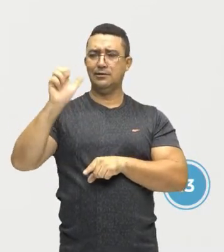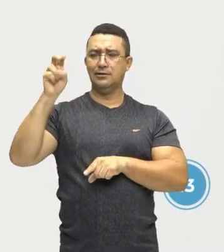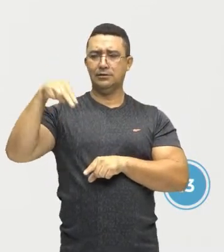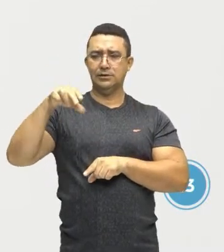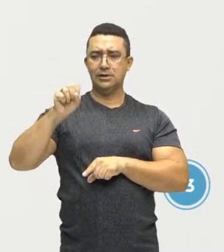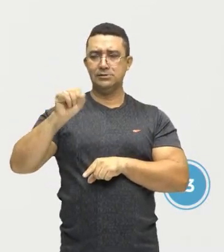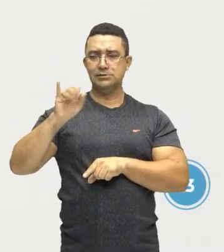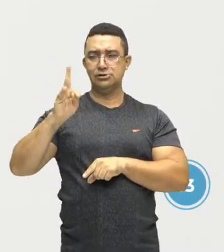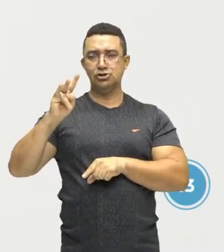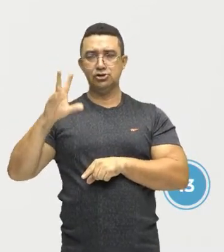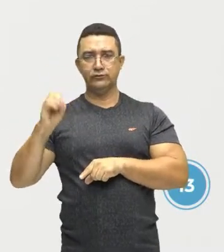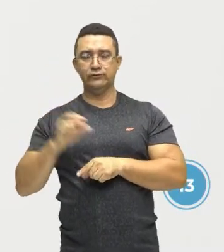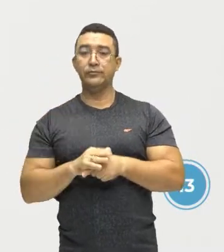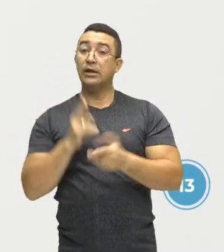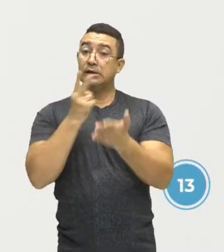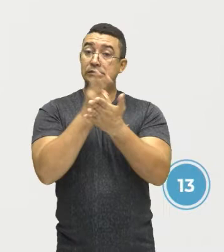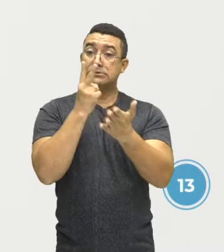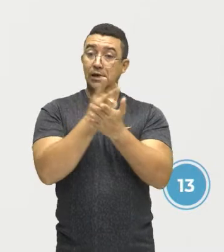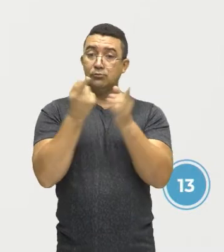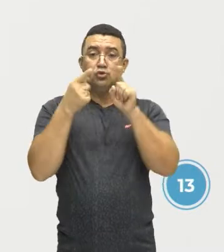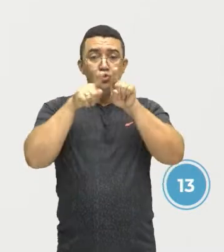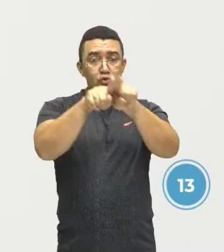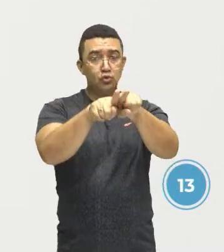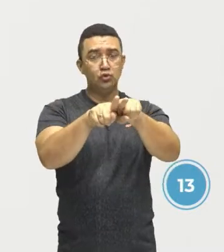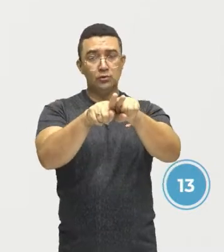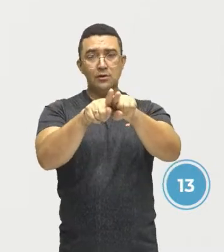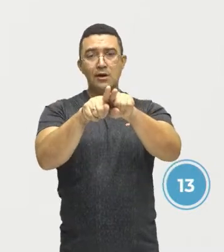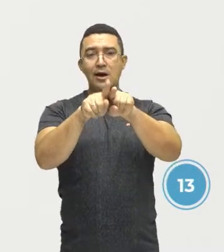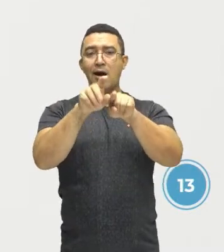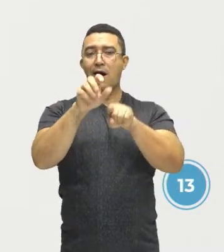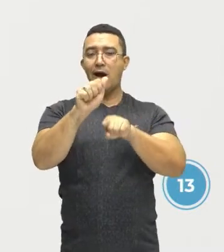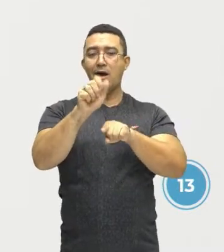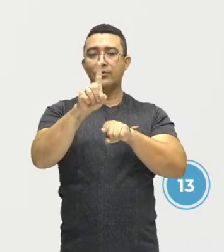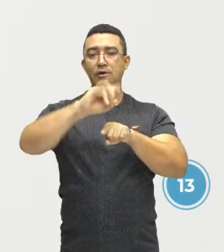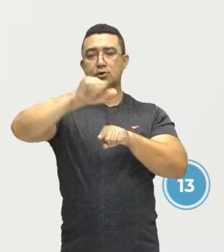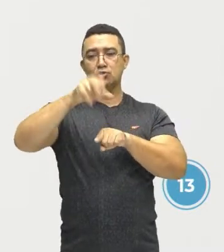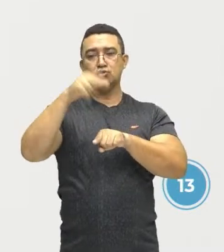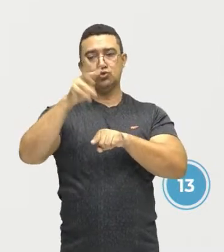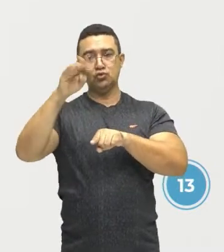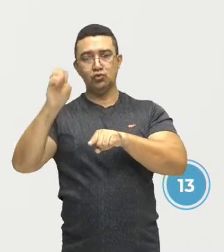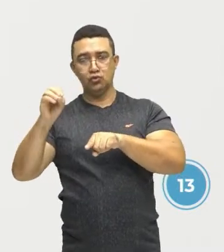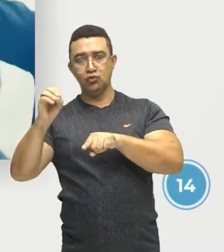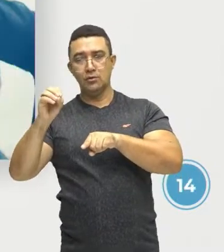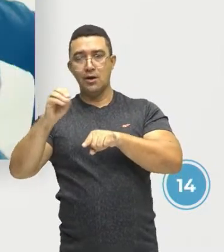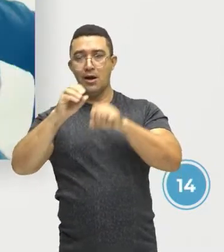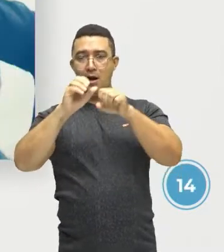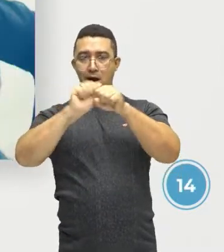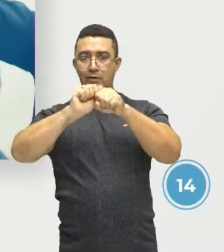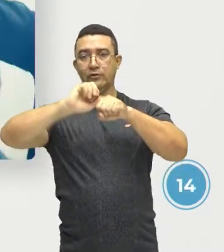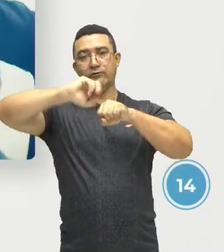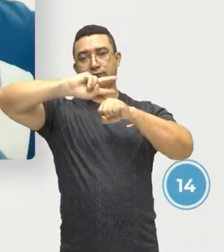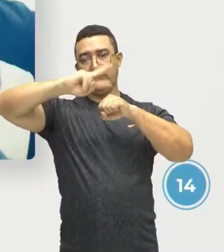ocorrer, estando sempre acompanhado de um adjunto adverbial, de tempo ou de lugar. Vamos prosseguindo, olha só.